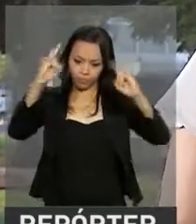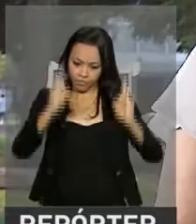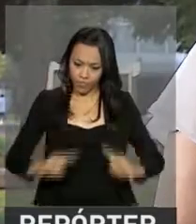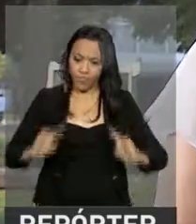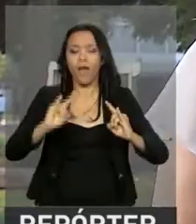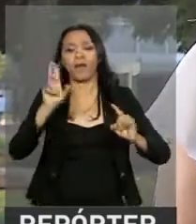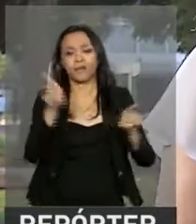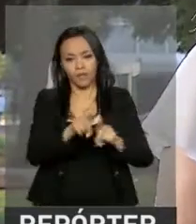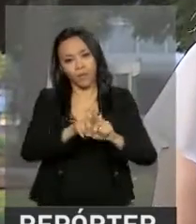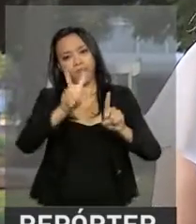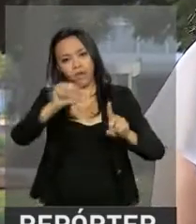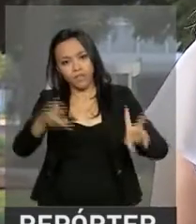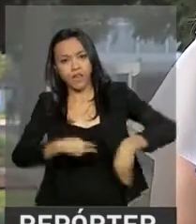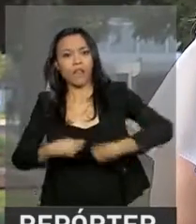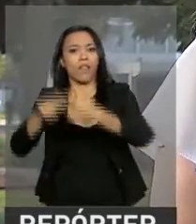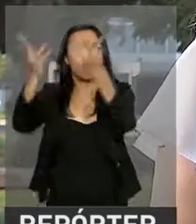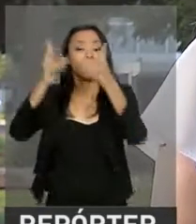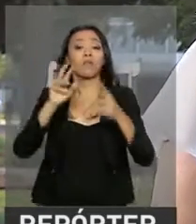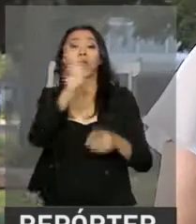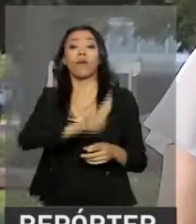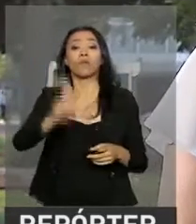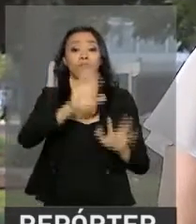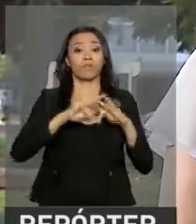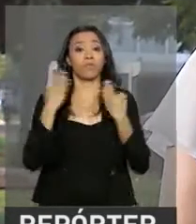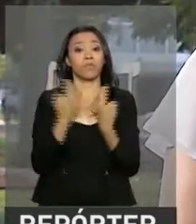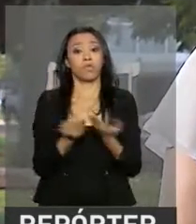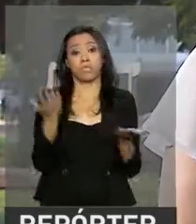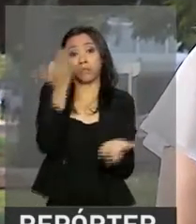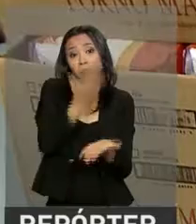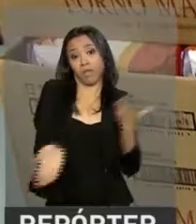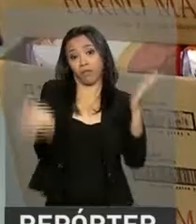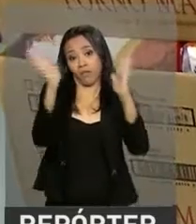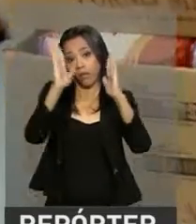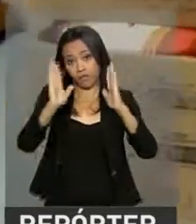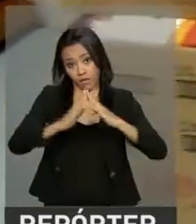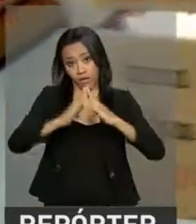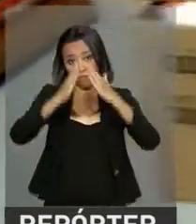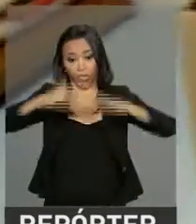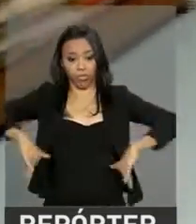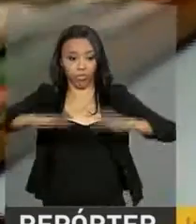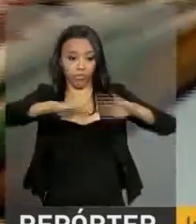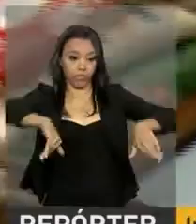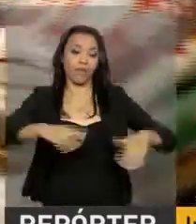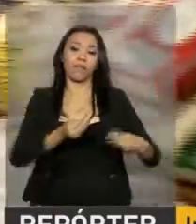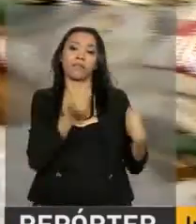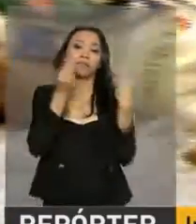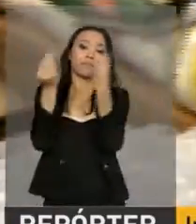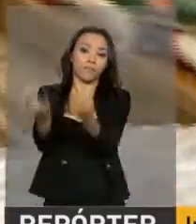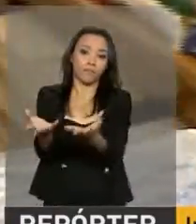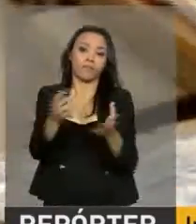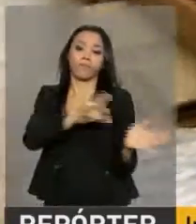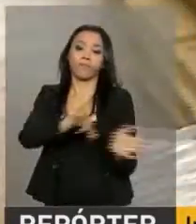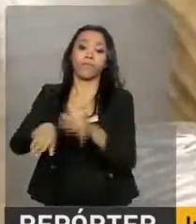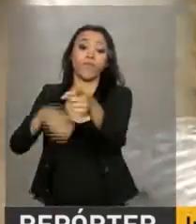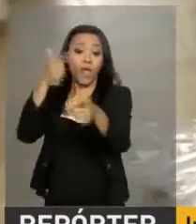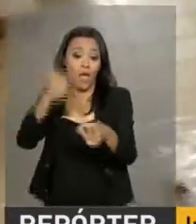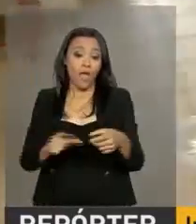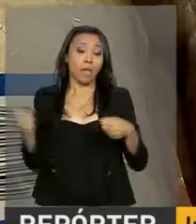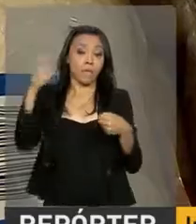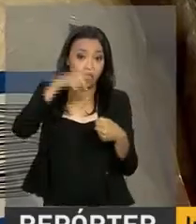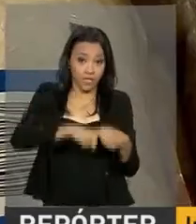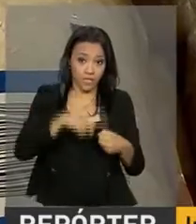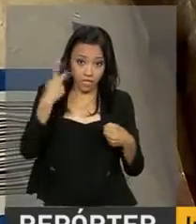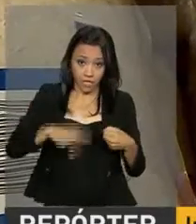levadas e utilizadas pelas famílias que foram atingidas pelo furacão a ação é uma parceria entre o ministério da defesa ea cruz